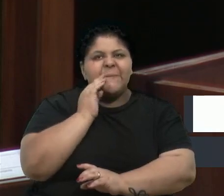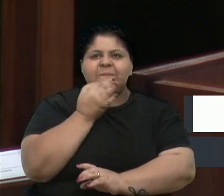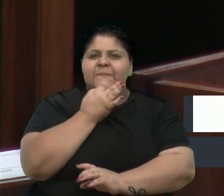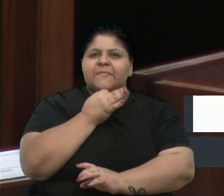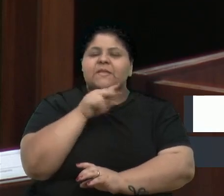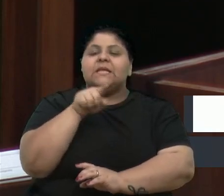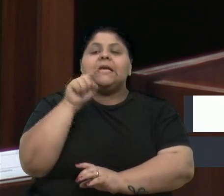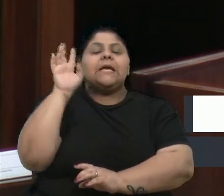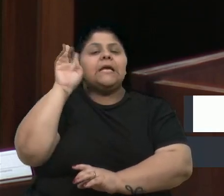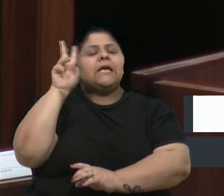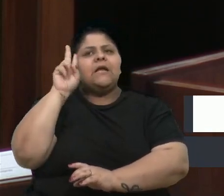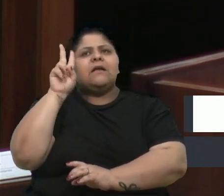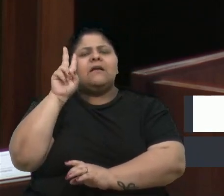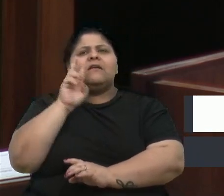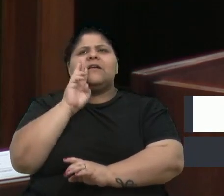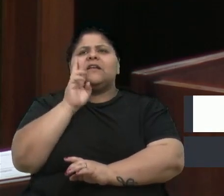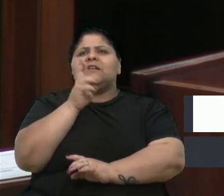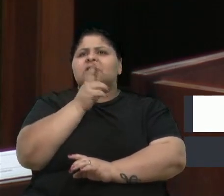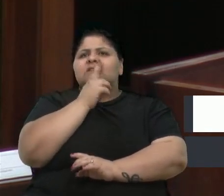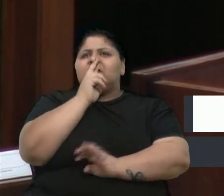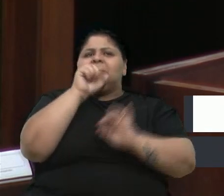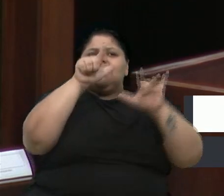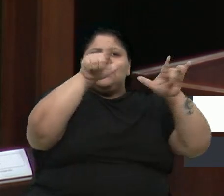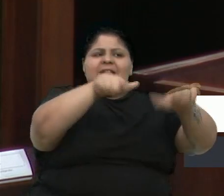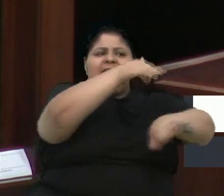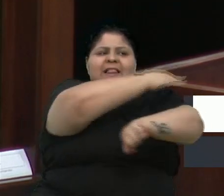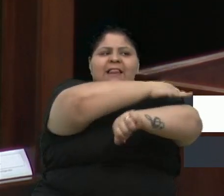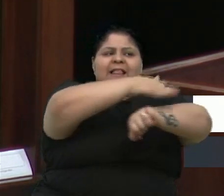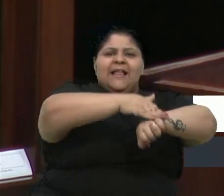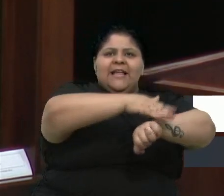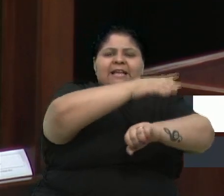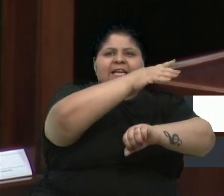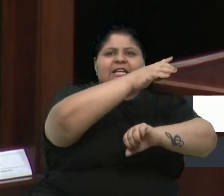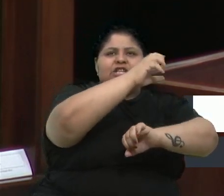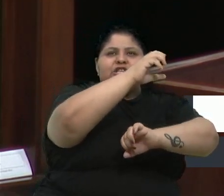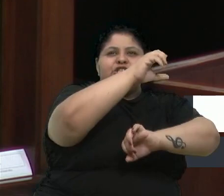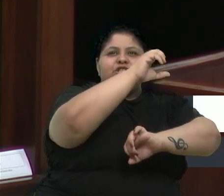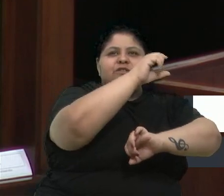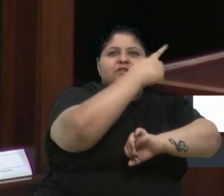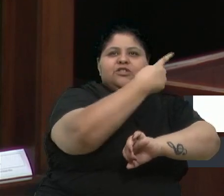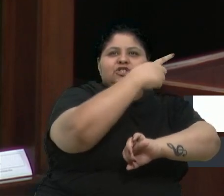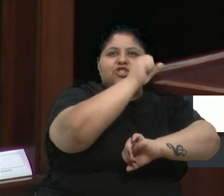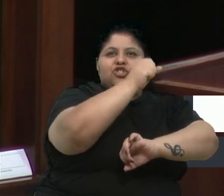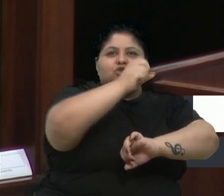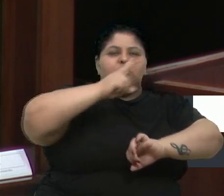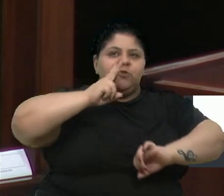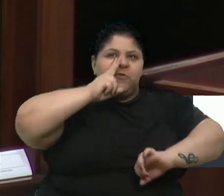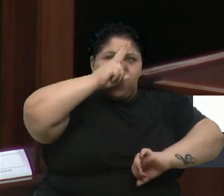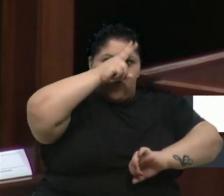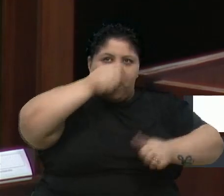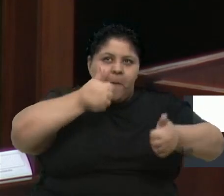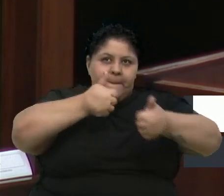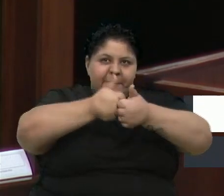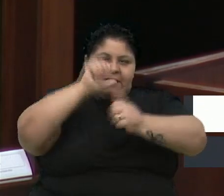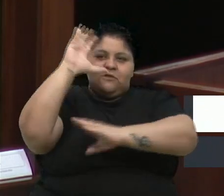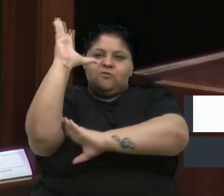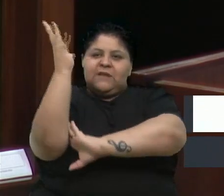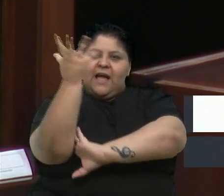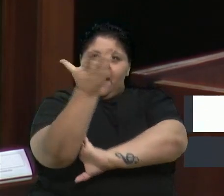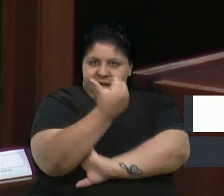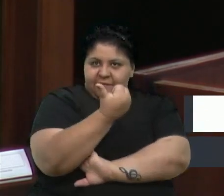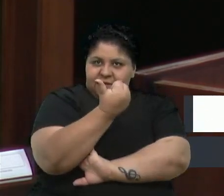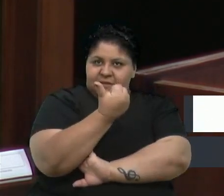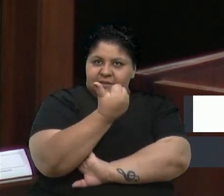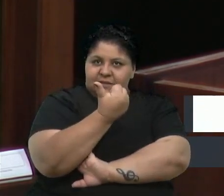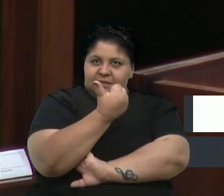quem lembra, o restaurante popular ficava na 18 do Forte, né? Aí perto da FSG, e